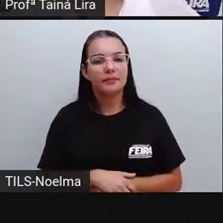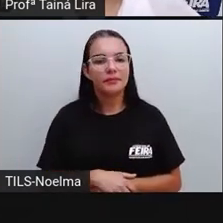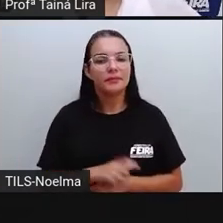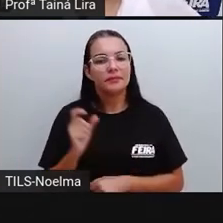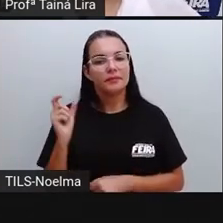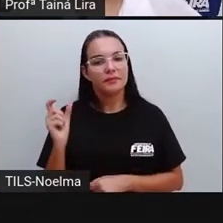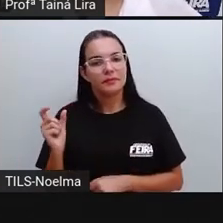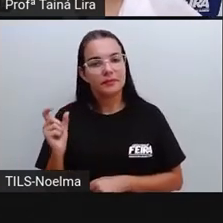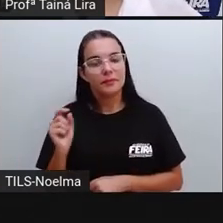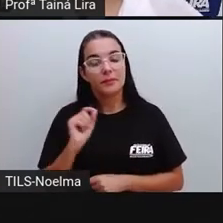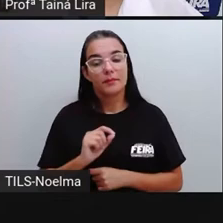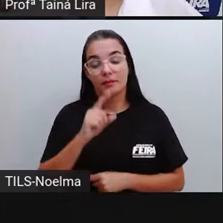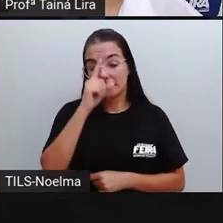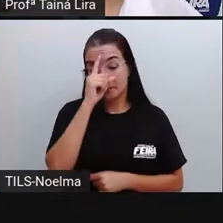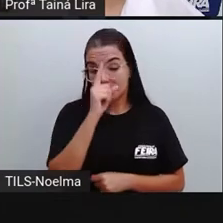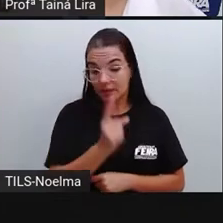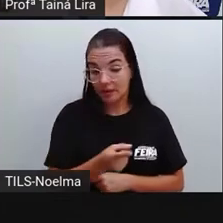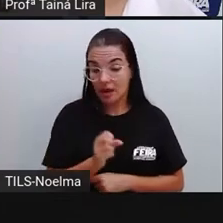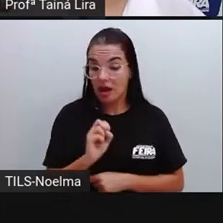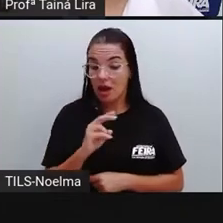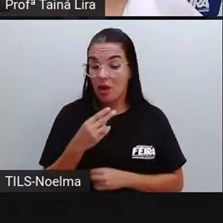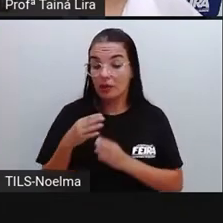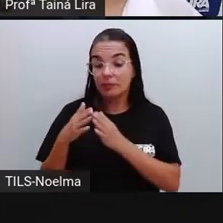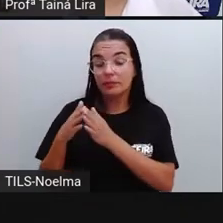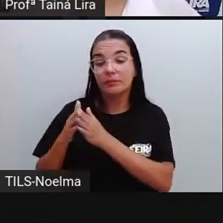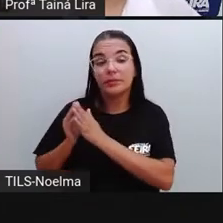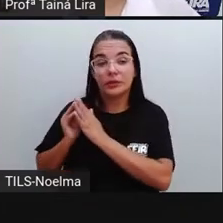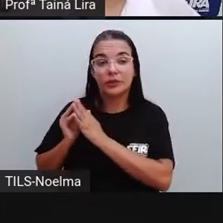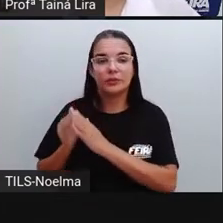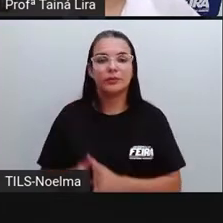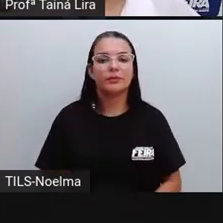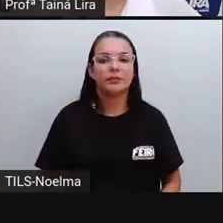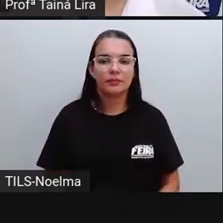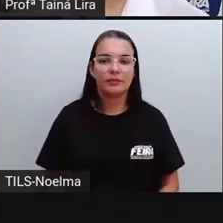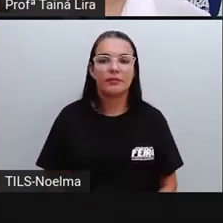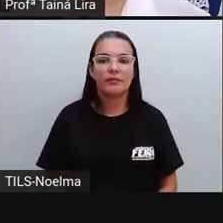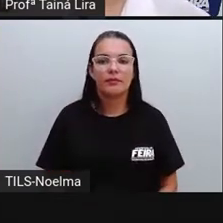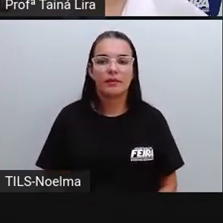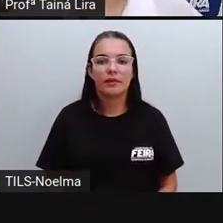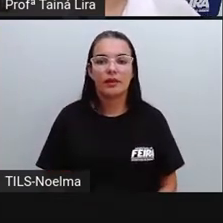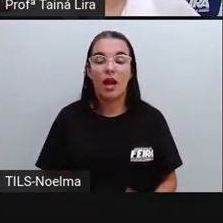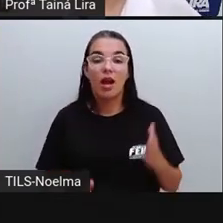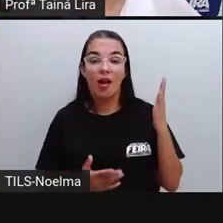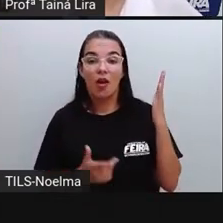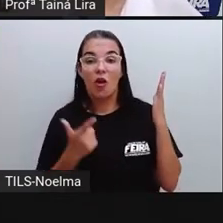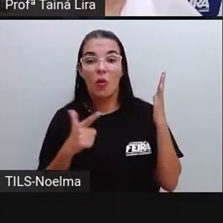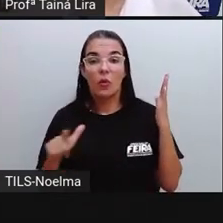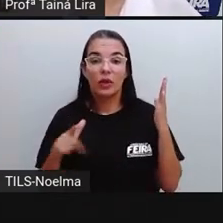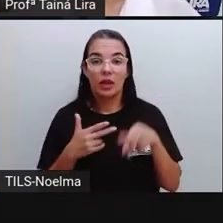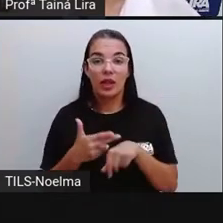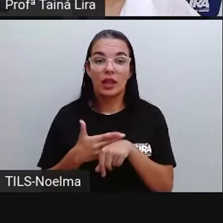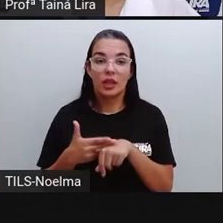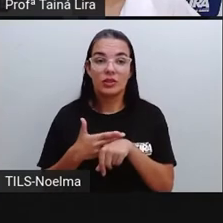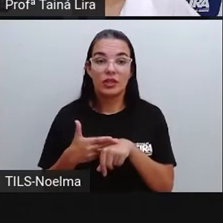são palavrinhas aí que indicam, né? Ordem ou pedido. Ó, mais aqui.